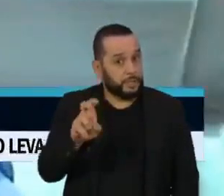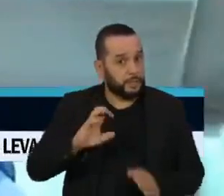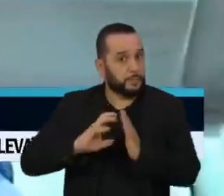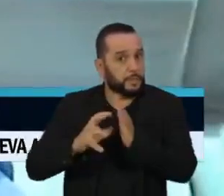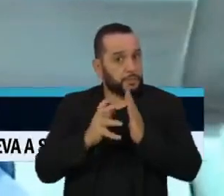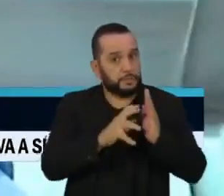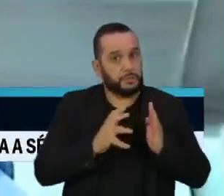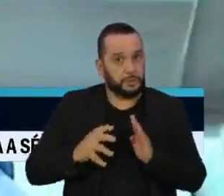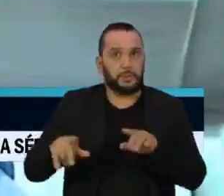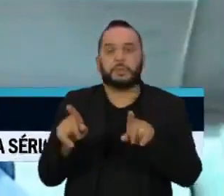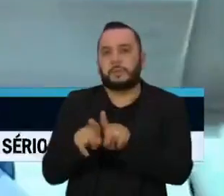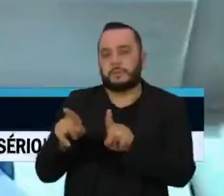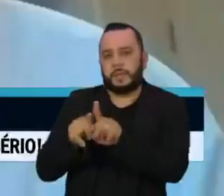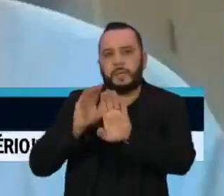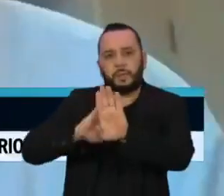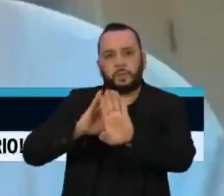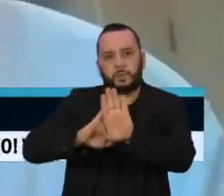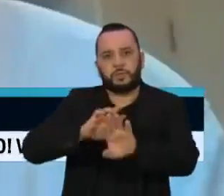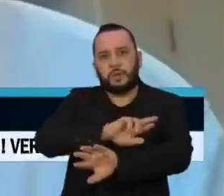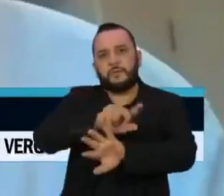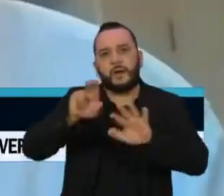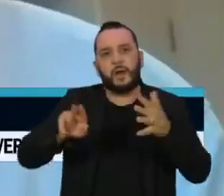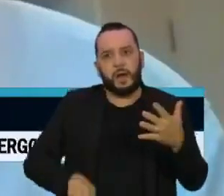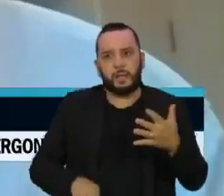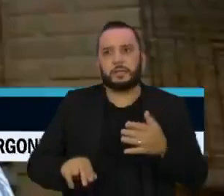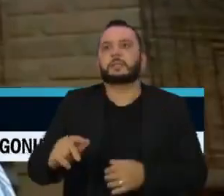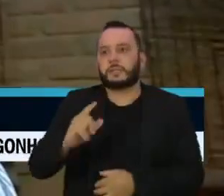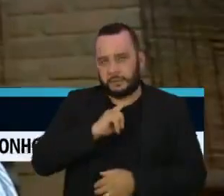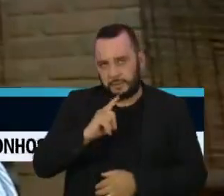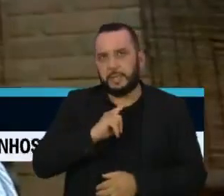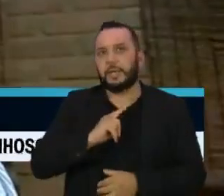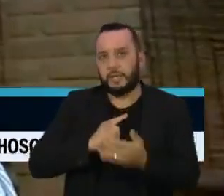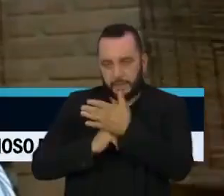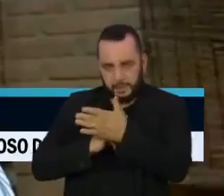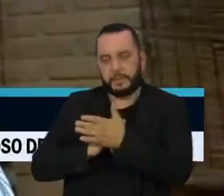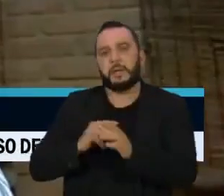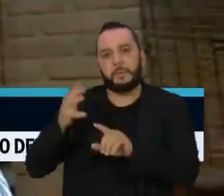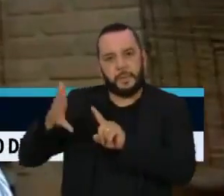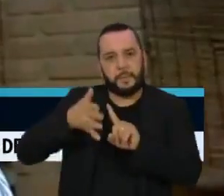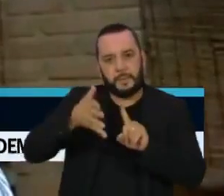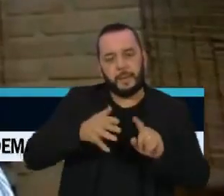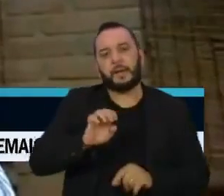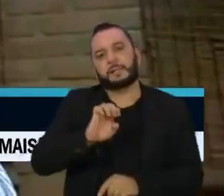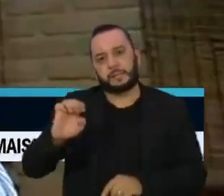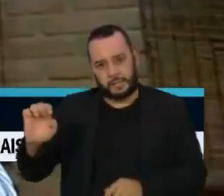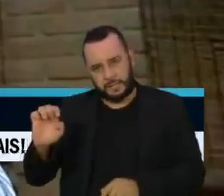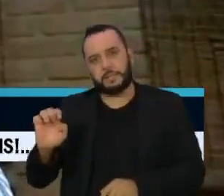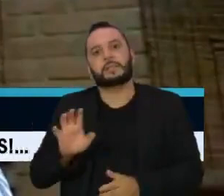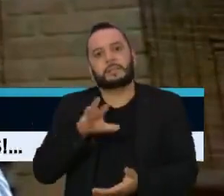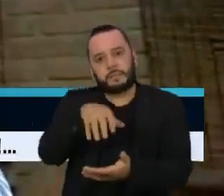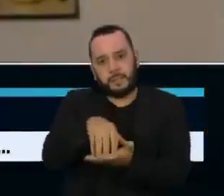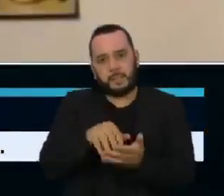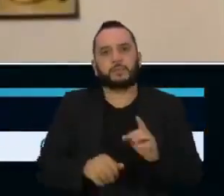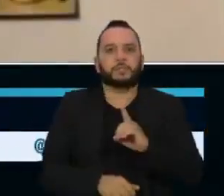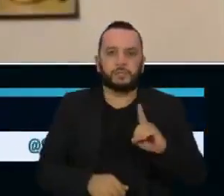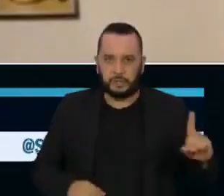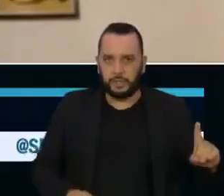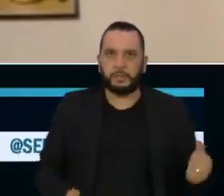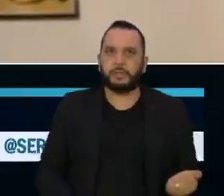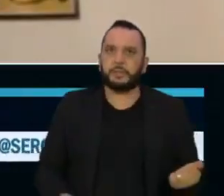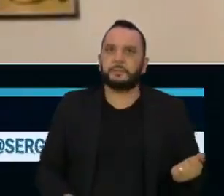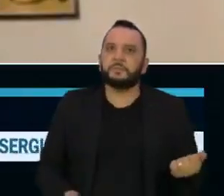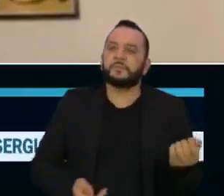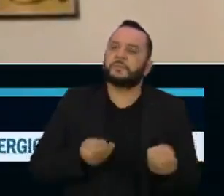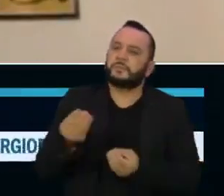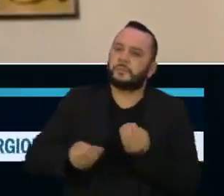de diversos campos ideológicos participam da vigília. Partidos de esquerda, de centro e de direita. Como